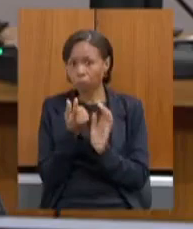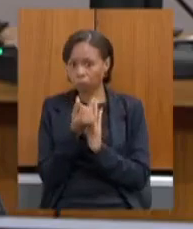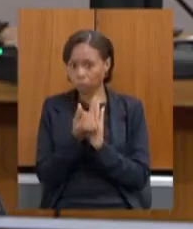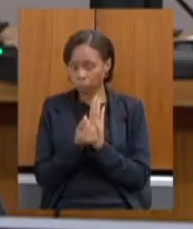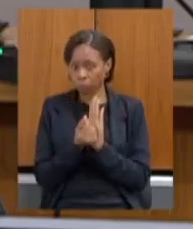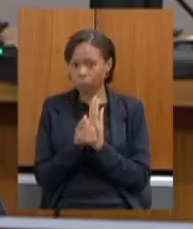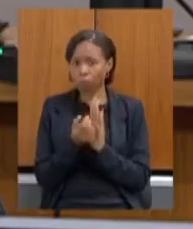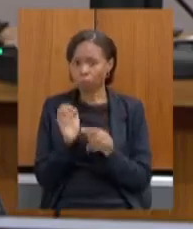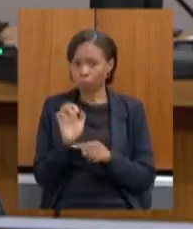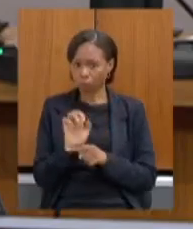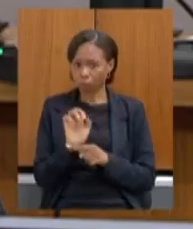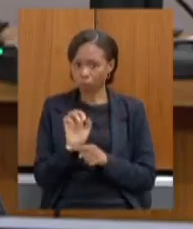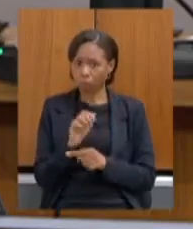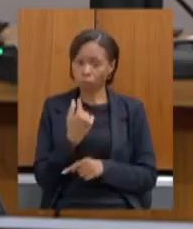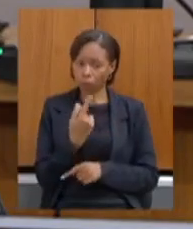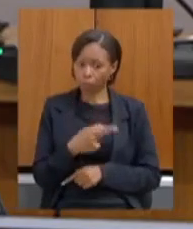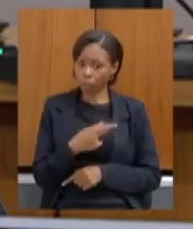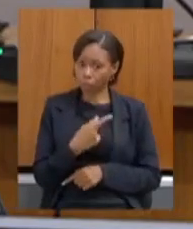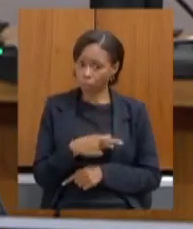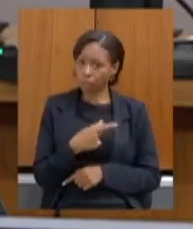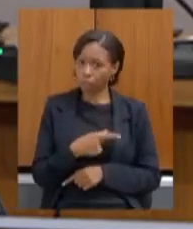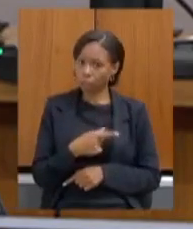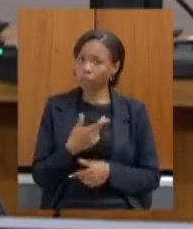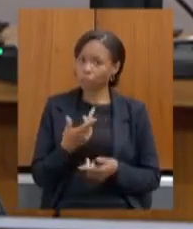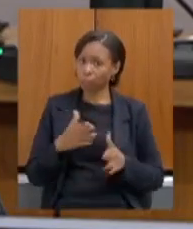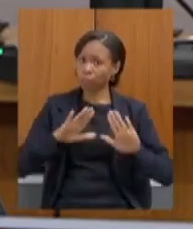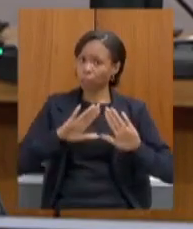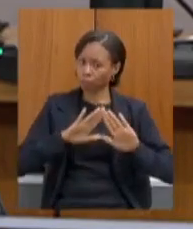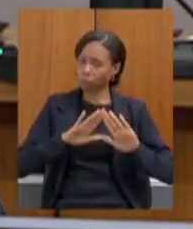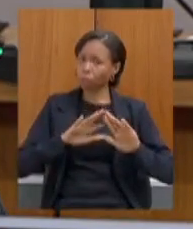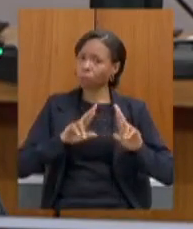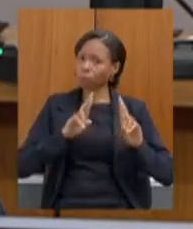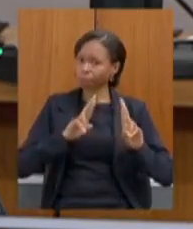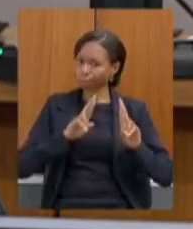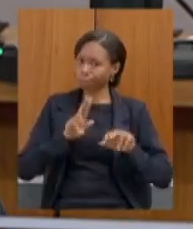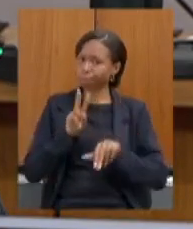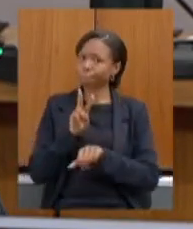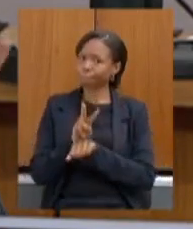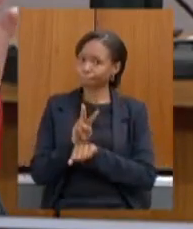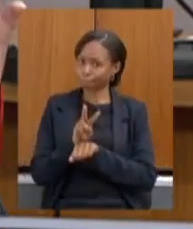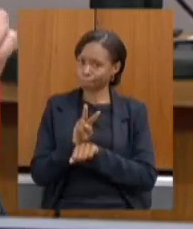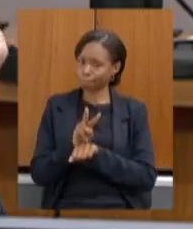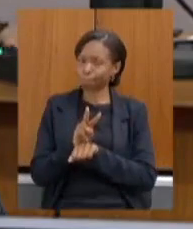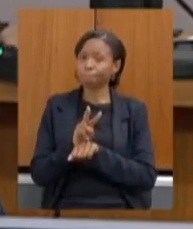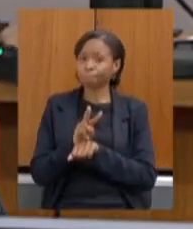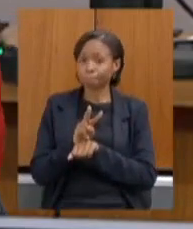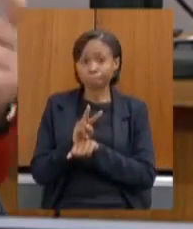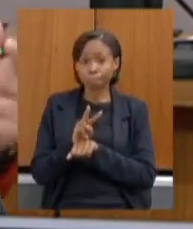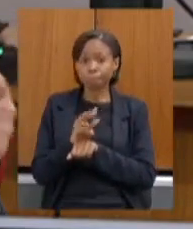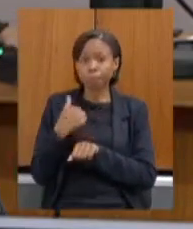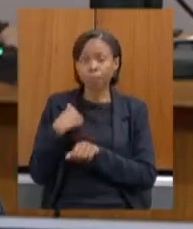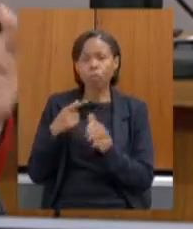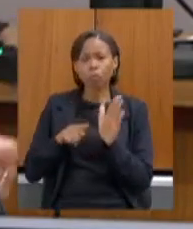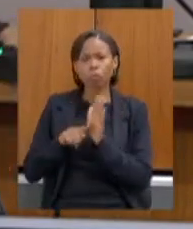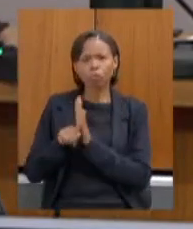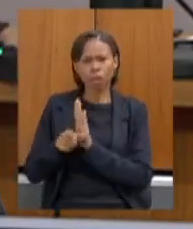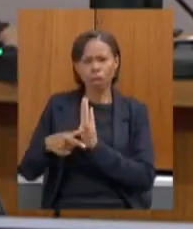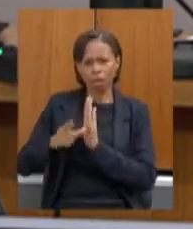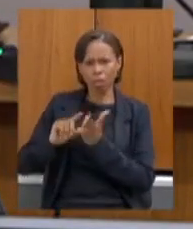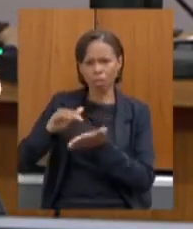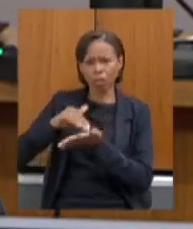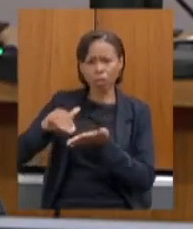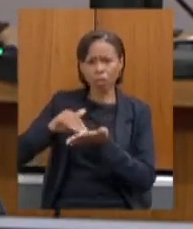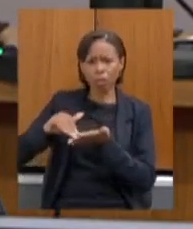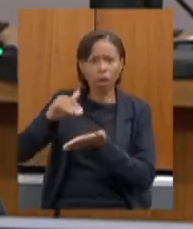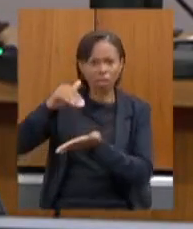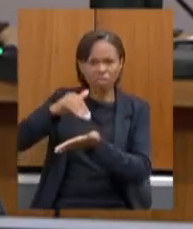cumprimento da Constituição do Estado. Eu fiz esse questionamento a um secretário e ele conduziu como se fosse uma opinião.